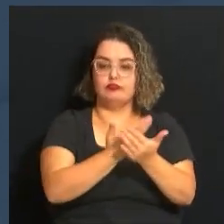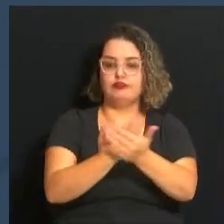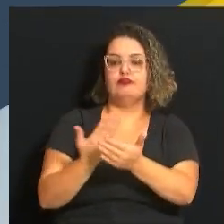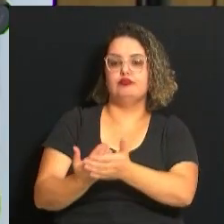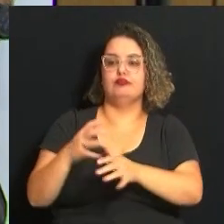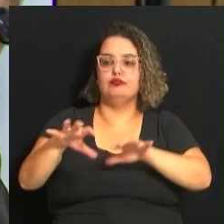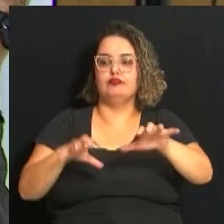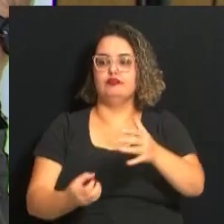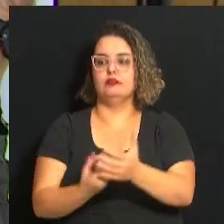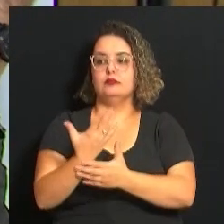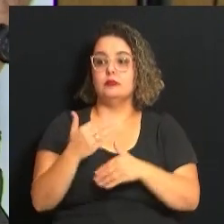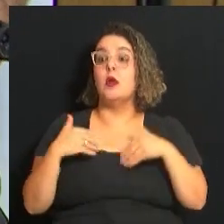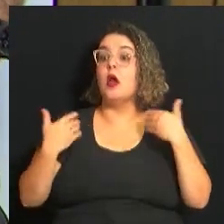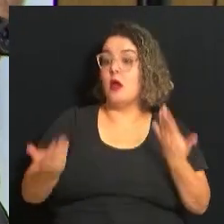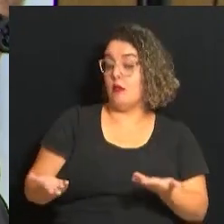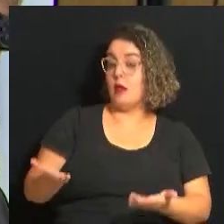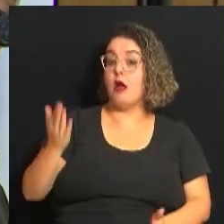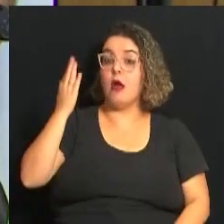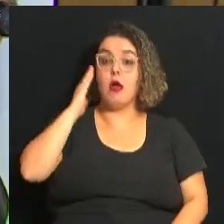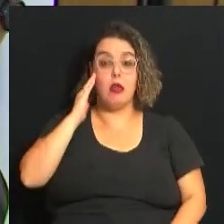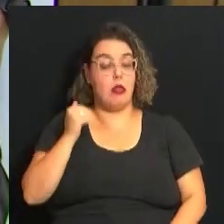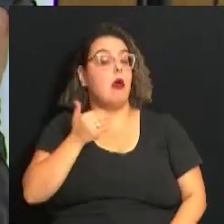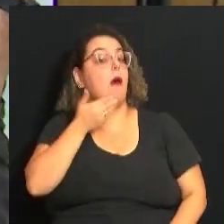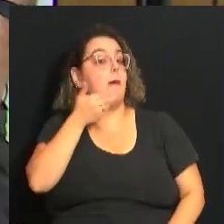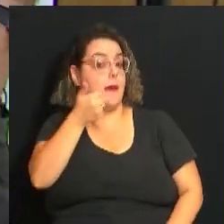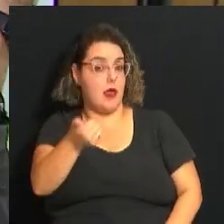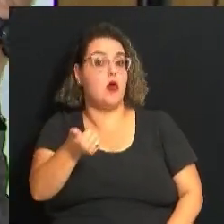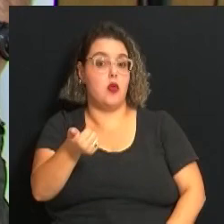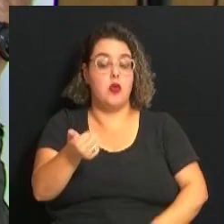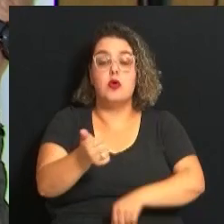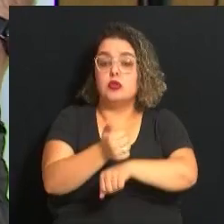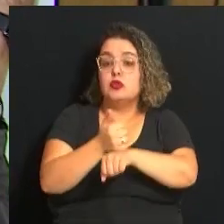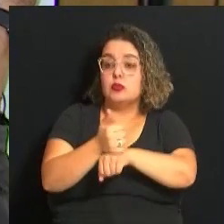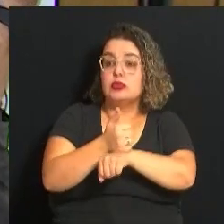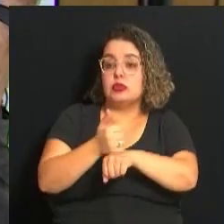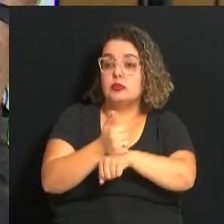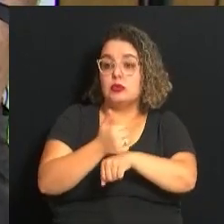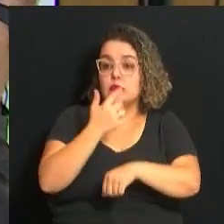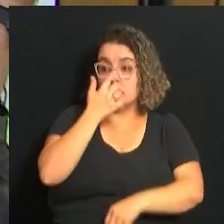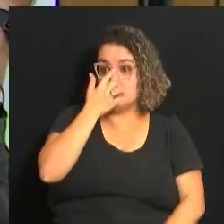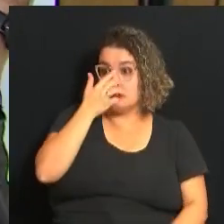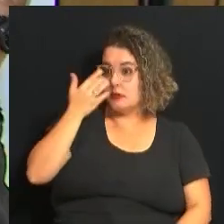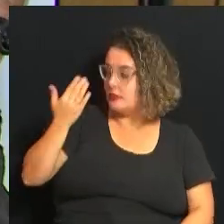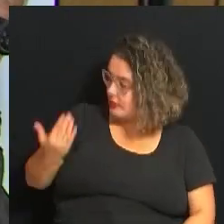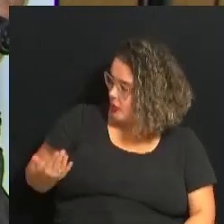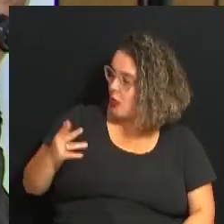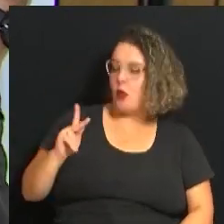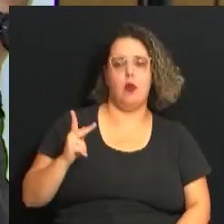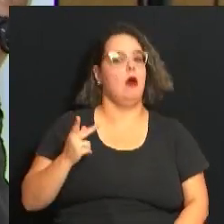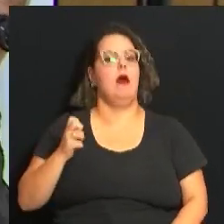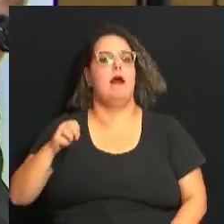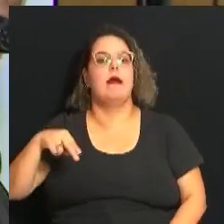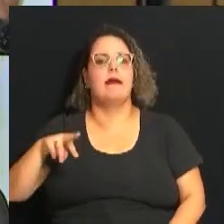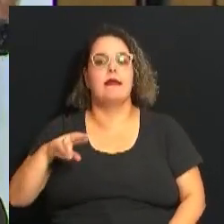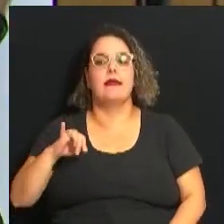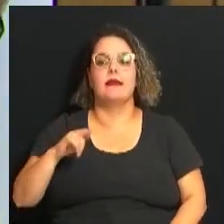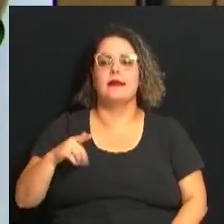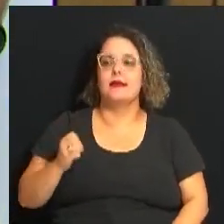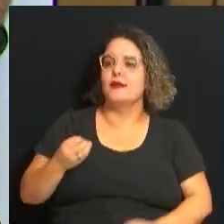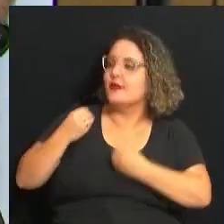mapas. Bom, e para a gente entender um pouco mais sobre essa profissão, eu tô aqui com o Henrique. Tudo bom, Henrique?